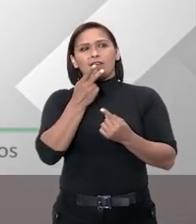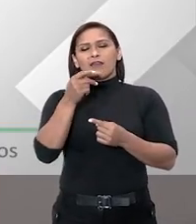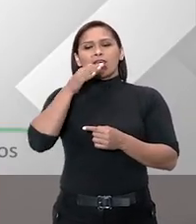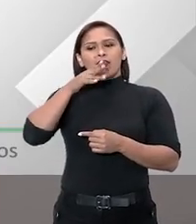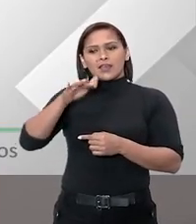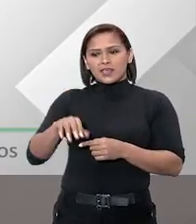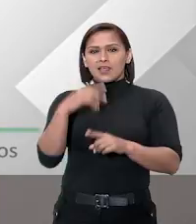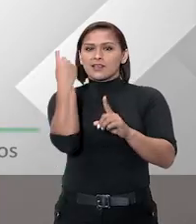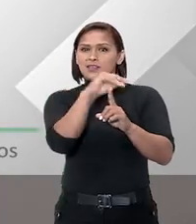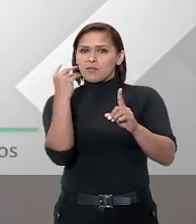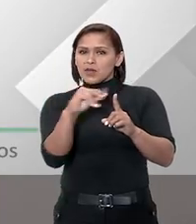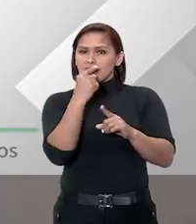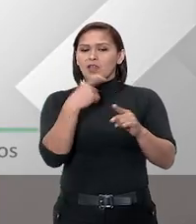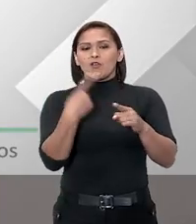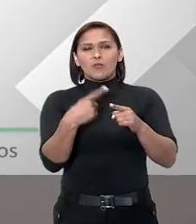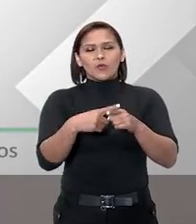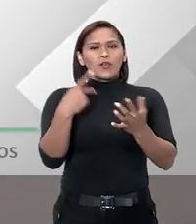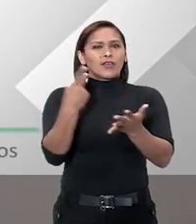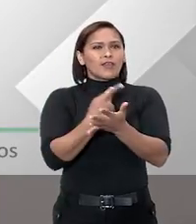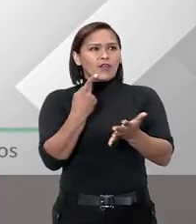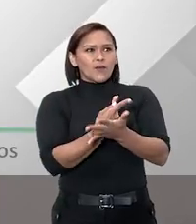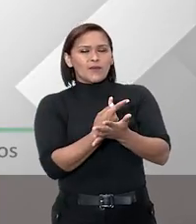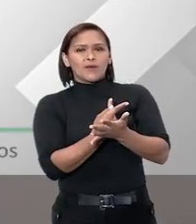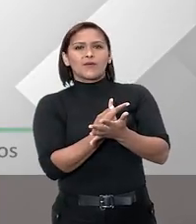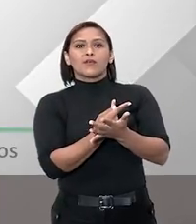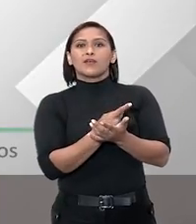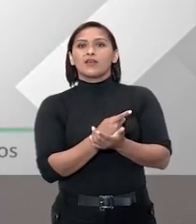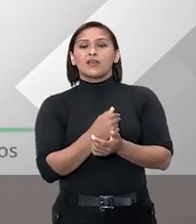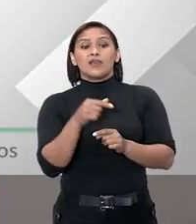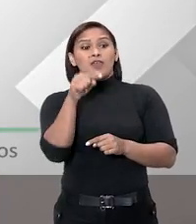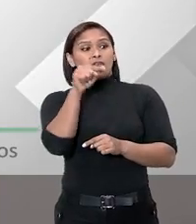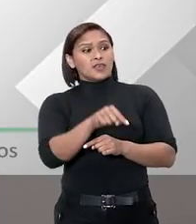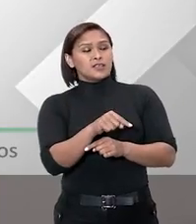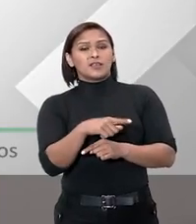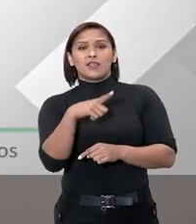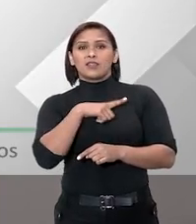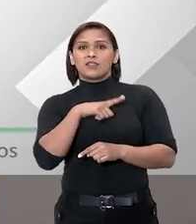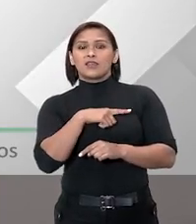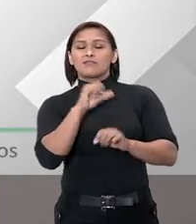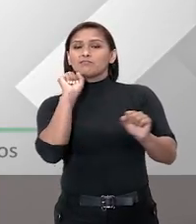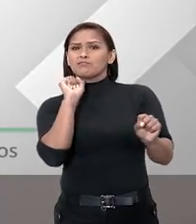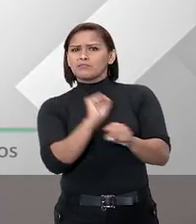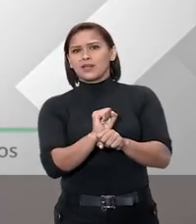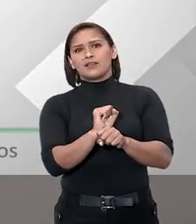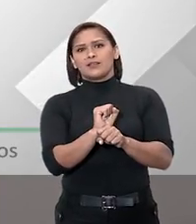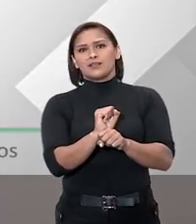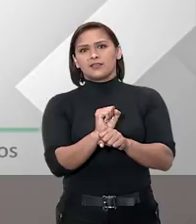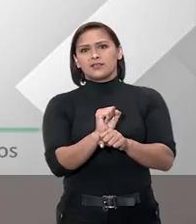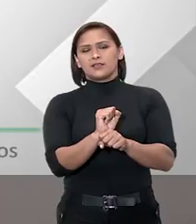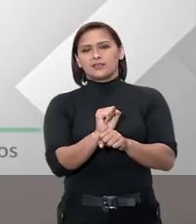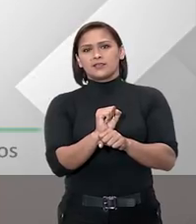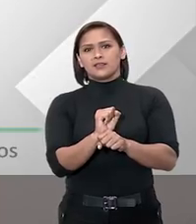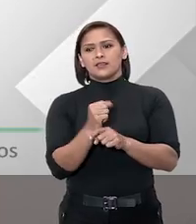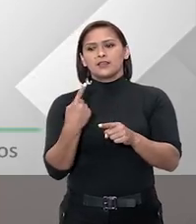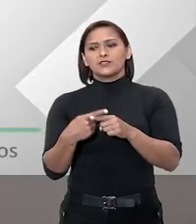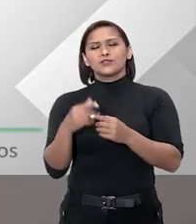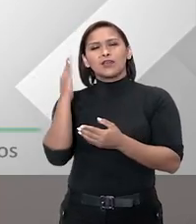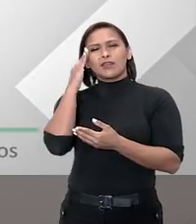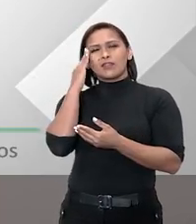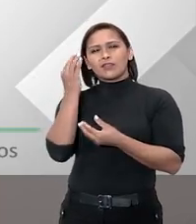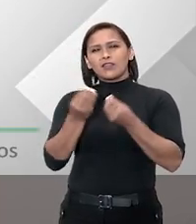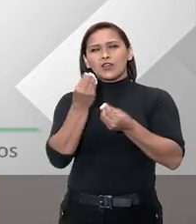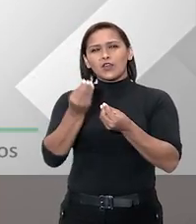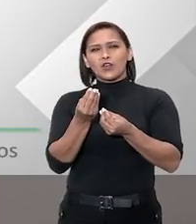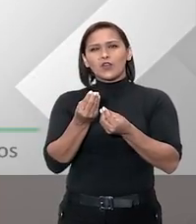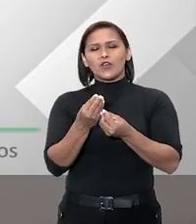a criança está apanhando porque fez algum... Isso não, a gente tem que deixar de compreender